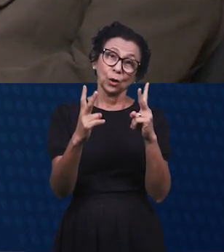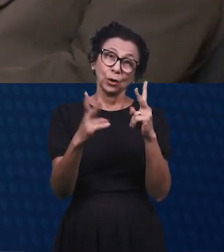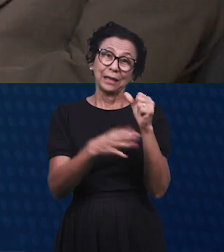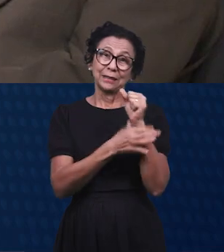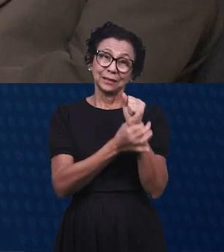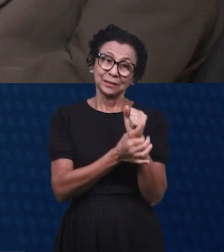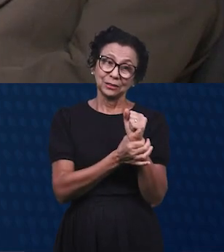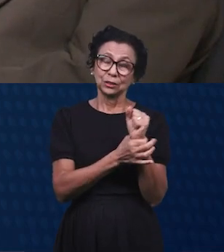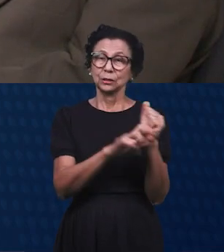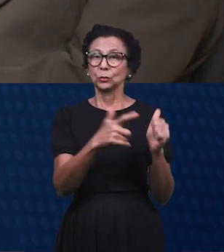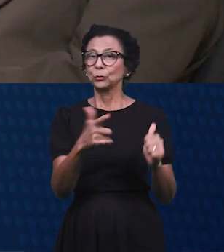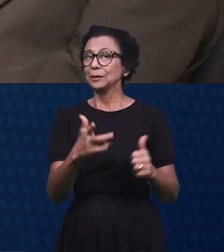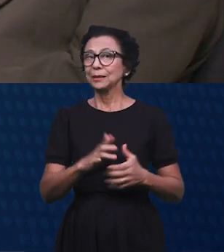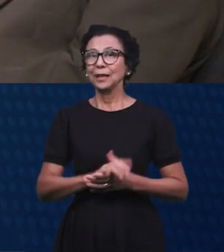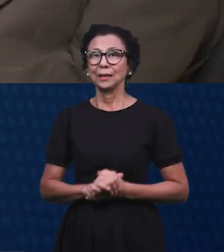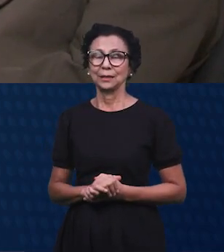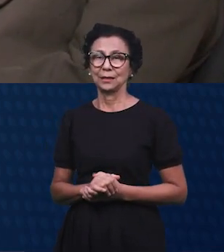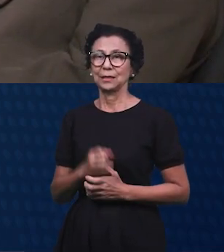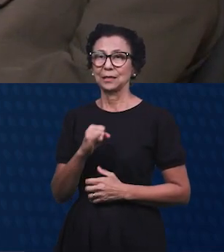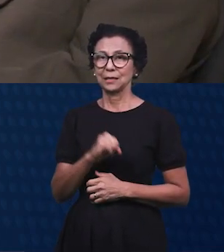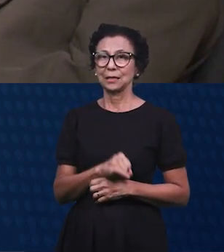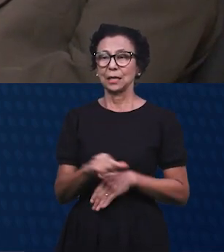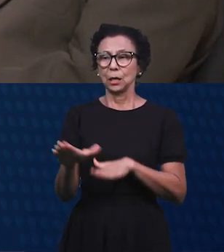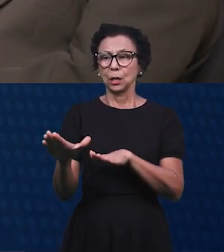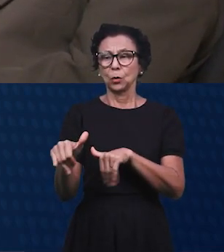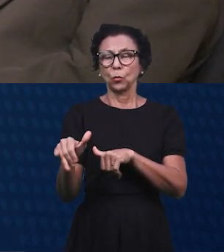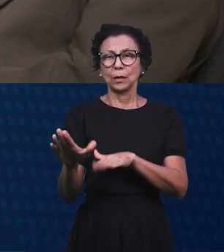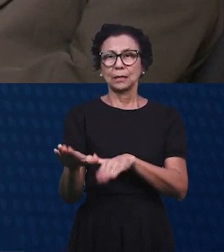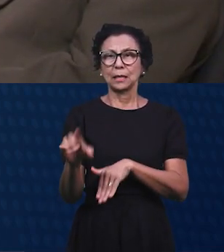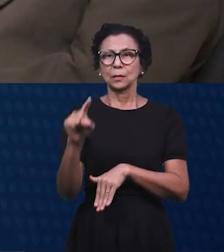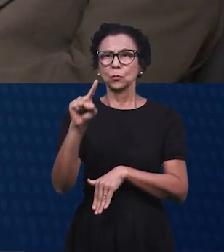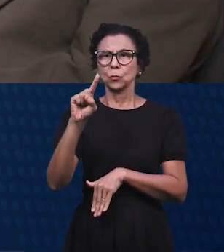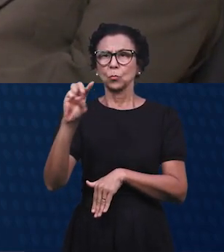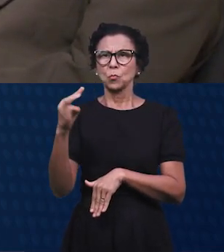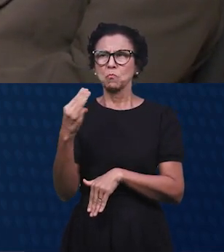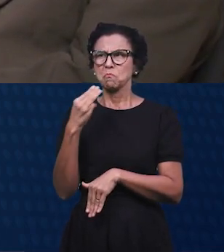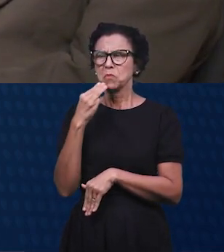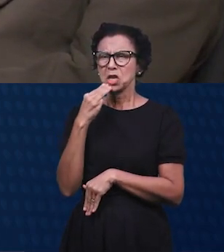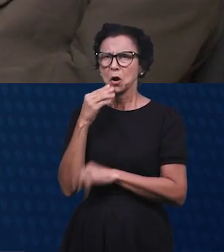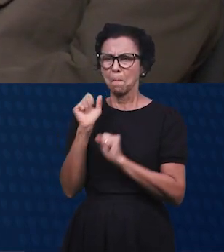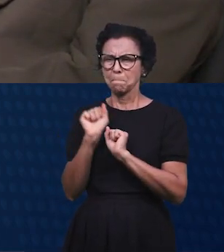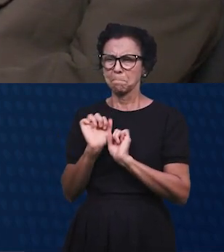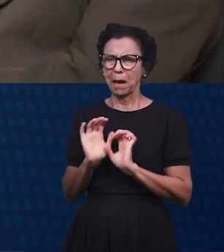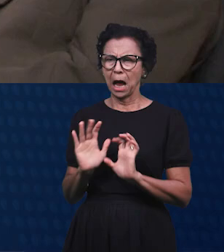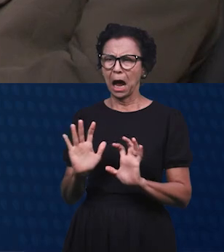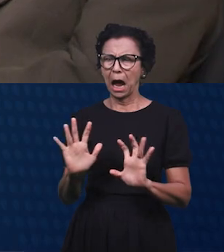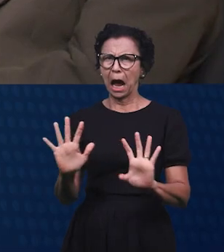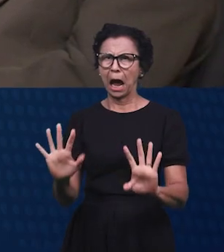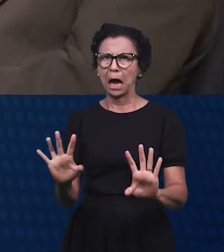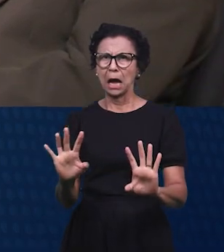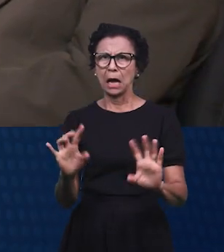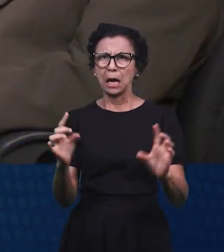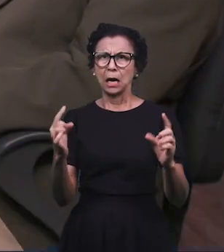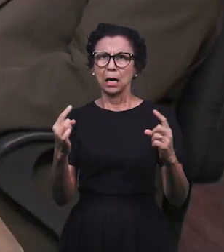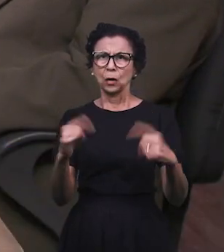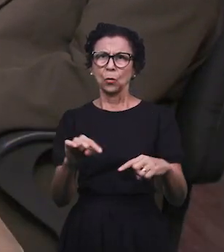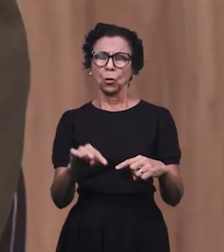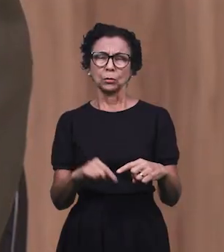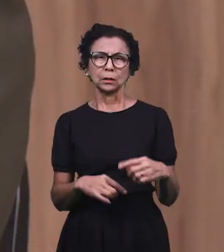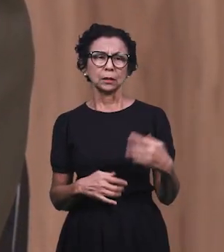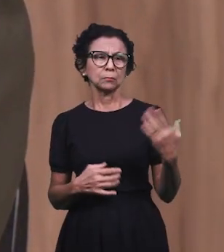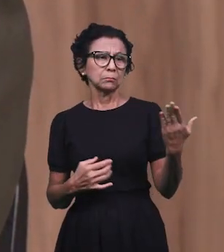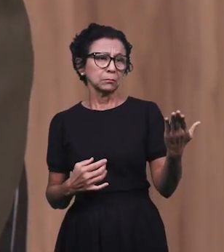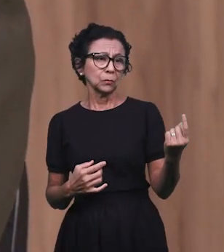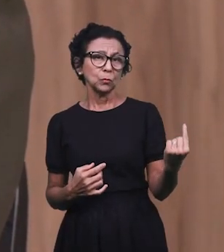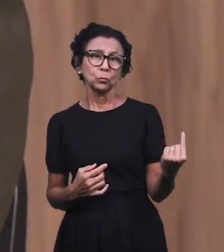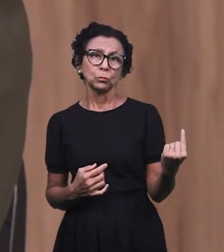Você tem probabilidade. Sim. Se você tiver um exército de 1 milhão de pessoas para contra um, Você acha que tem há massa. uma grande probabilidade, enorme Isso.